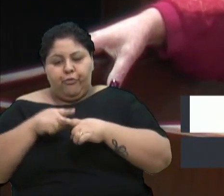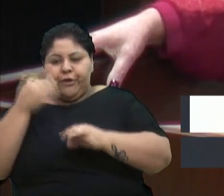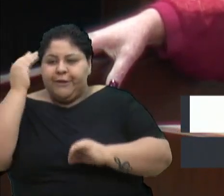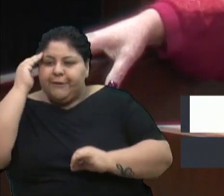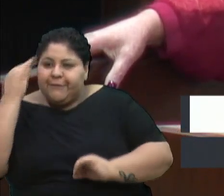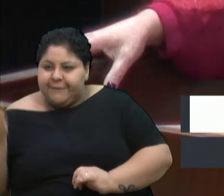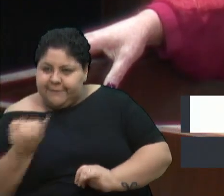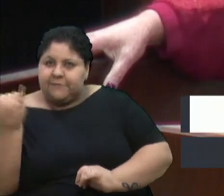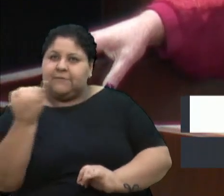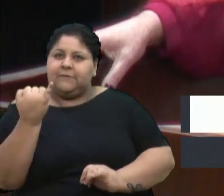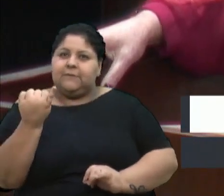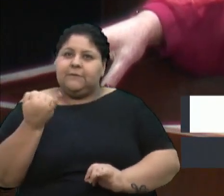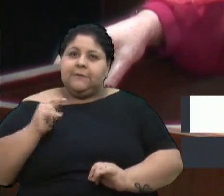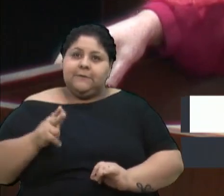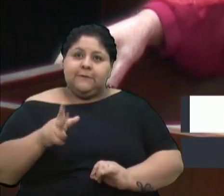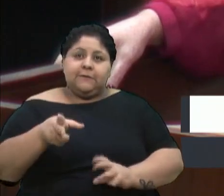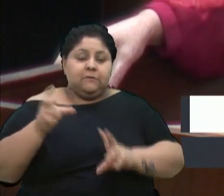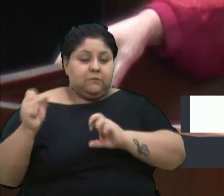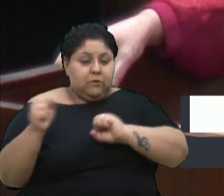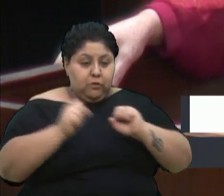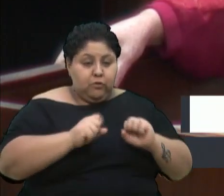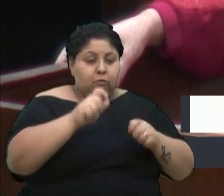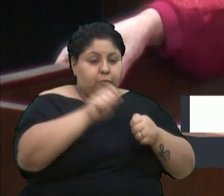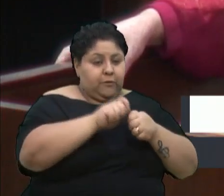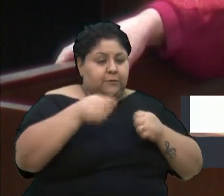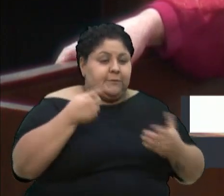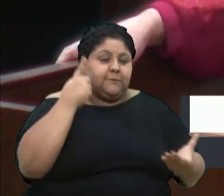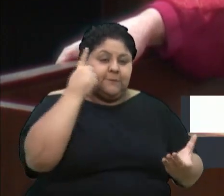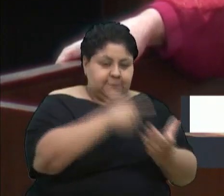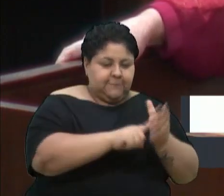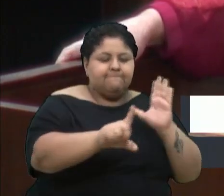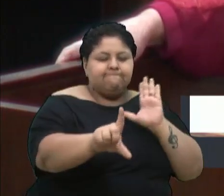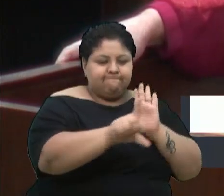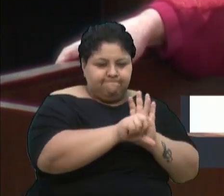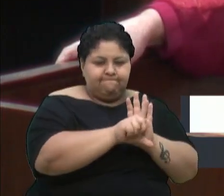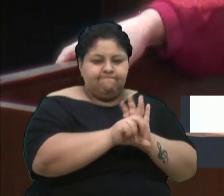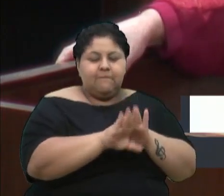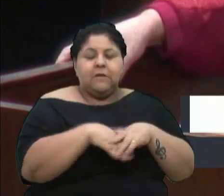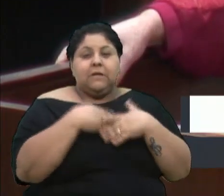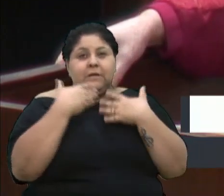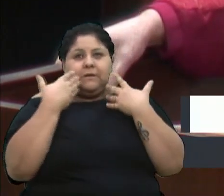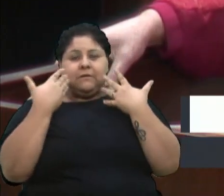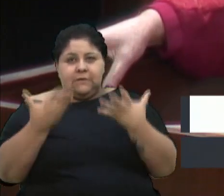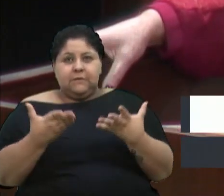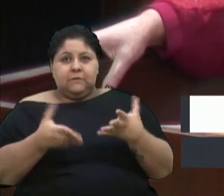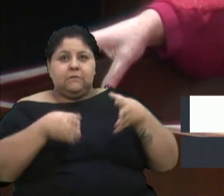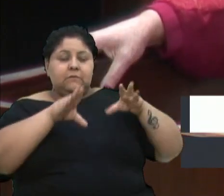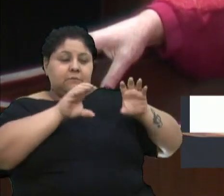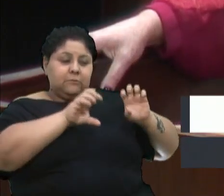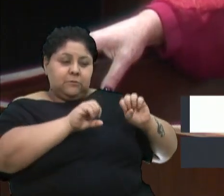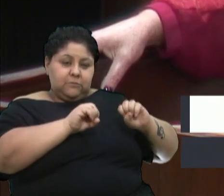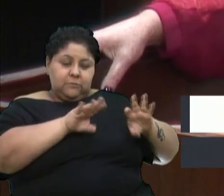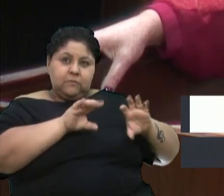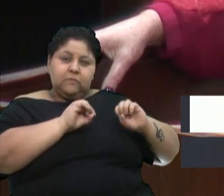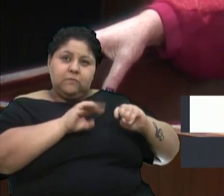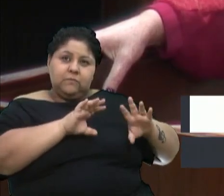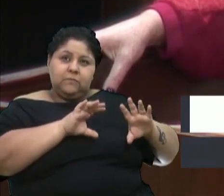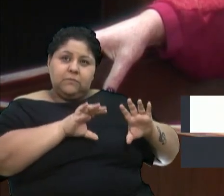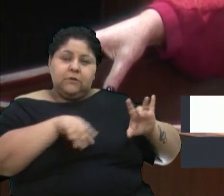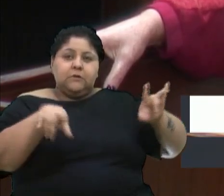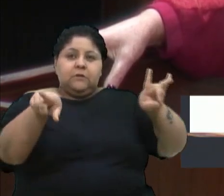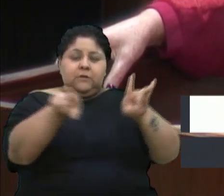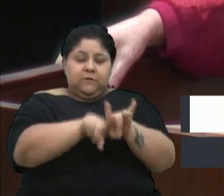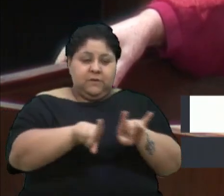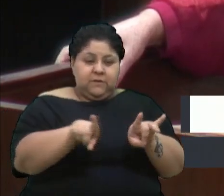sempre é possível fazer cumprir esta lei, né? Então, na educação, também